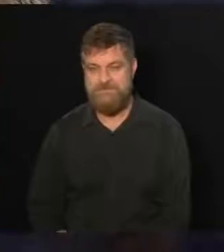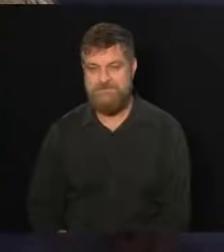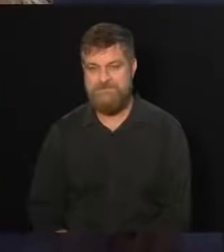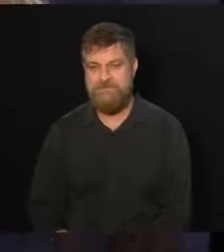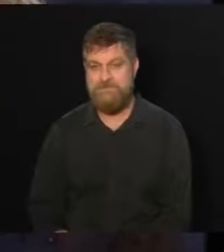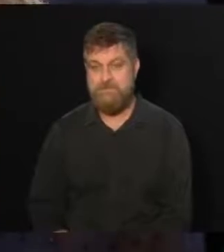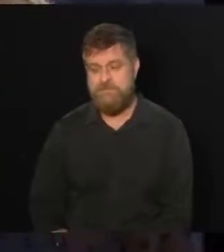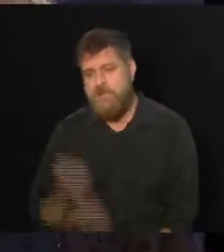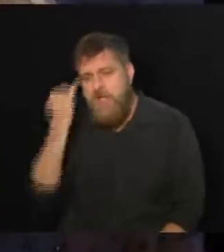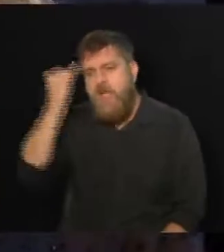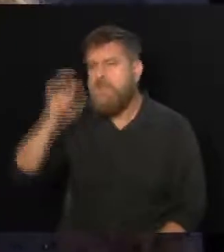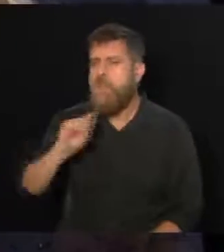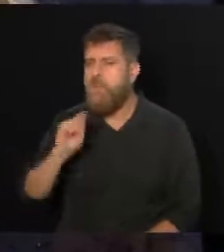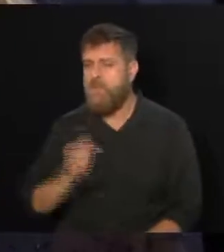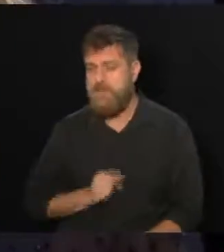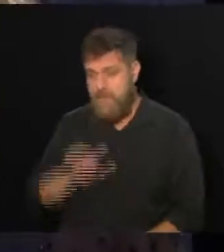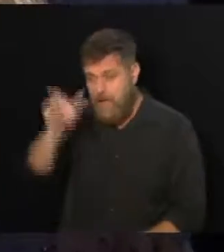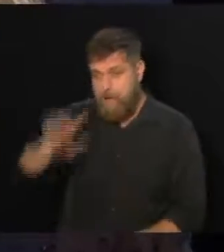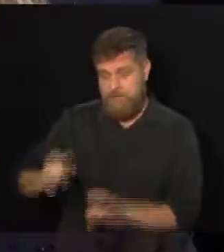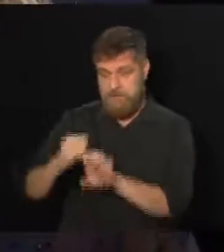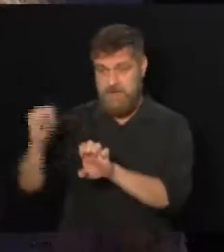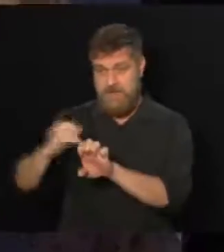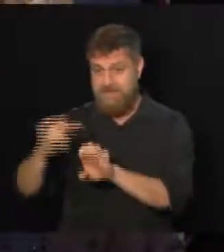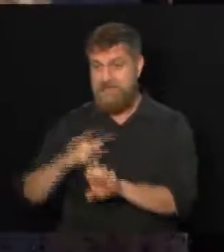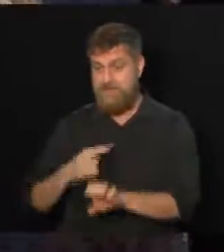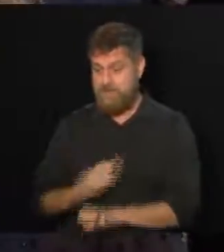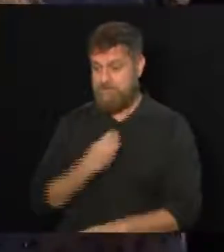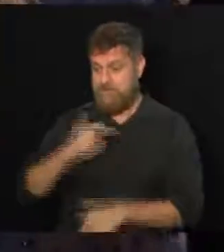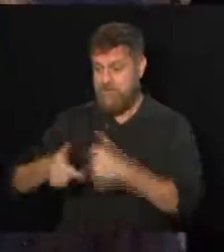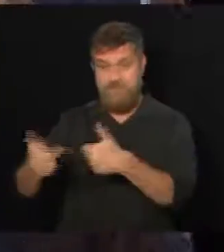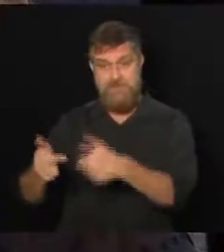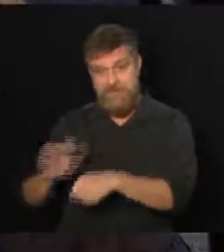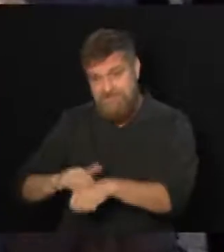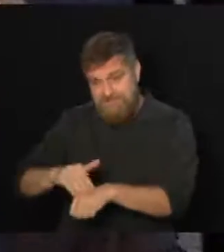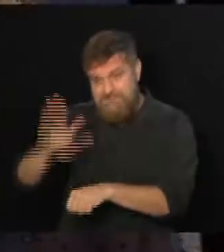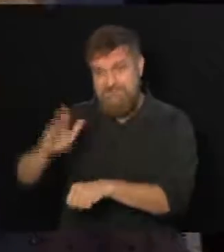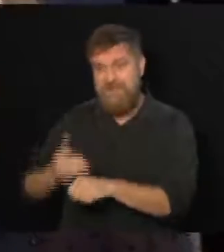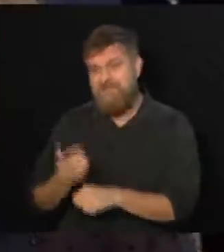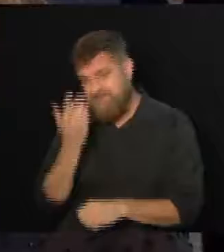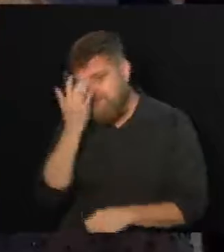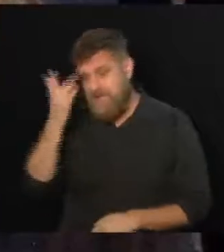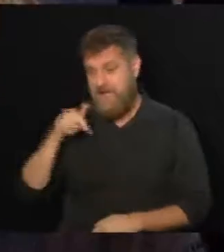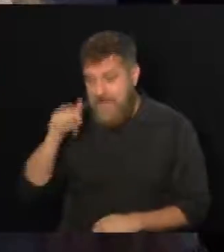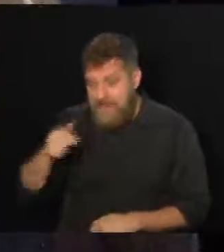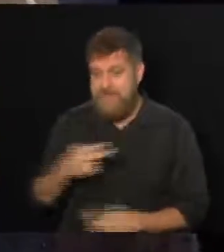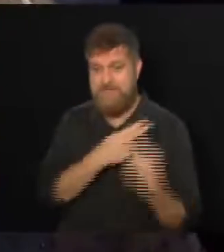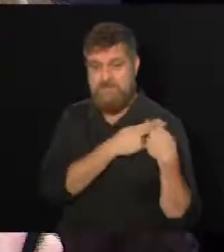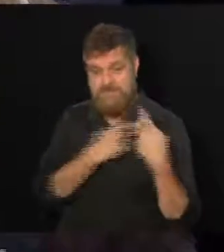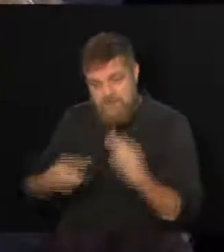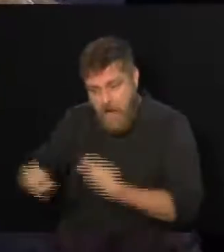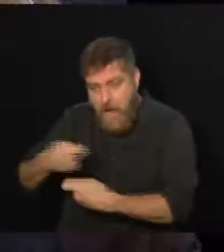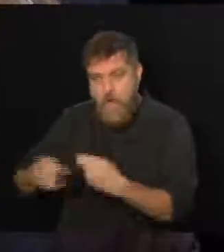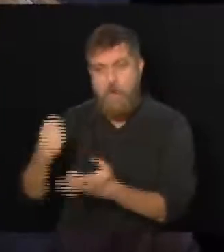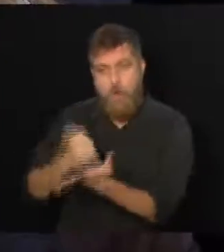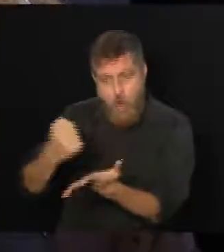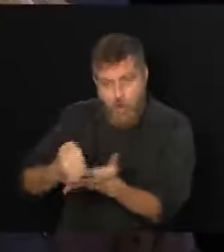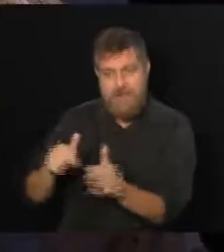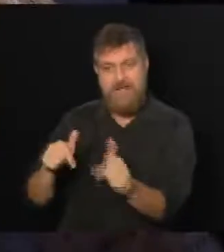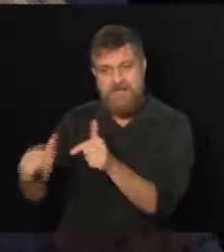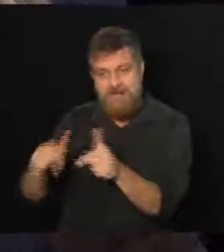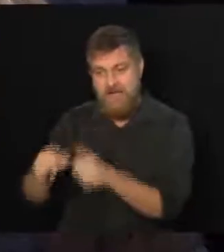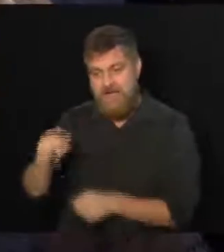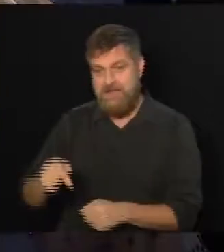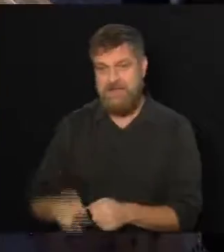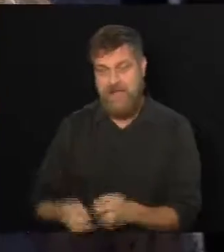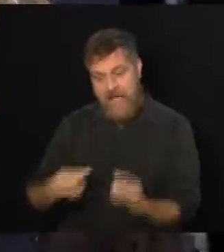www.empreendarapido.sp.gov.br. A ideia é facilitar a vida do empreendedor e da empreendedora, porque são eles que geram emprego, são eles que geram economia, né? E os empreendedores indo bem,